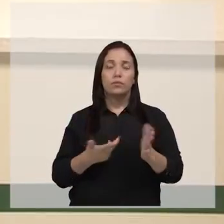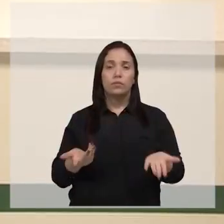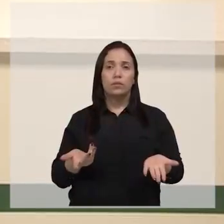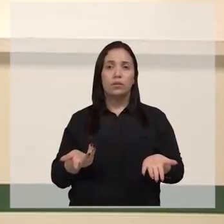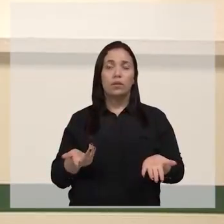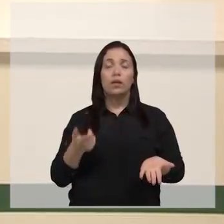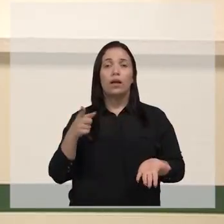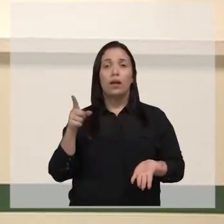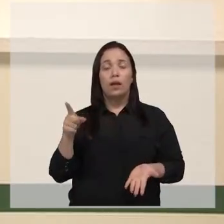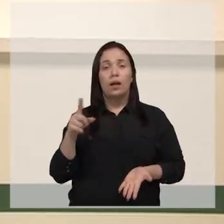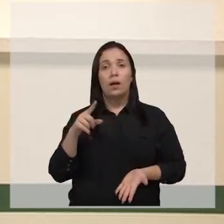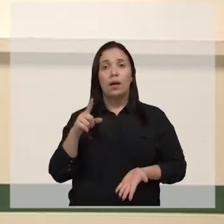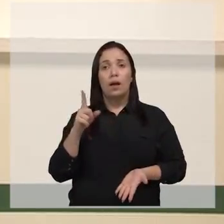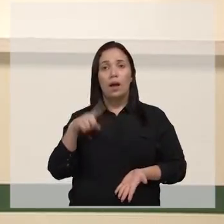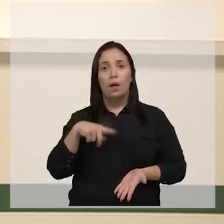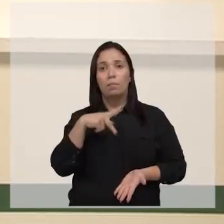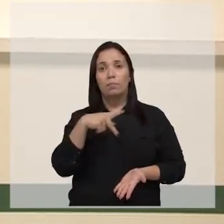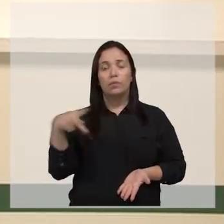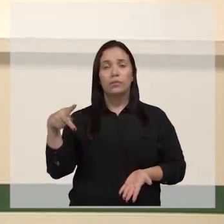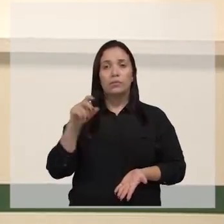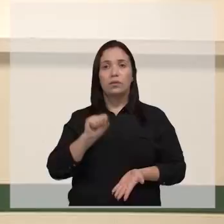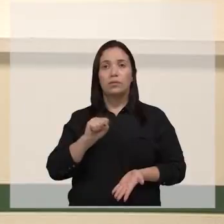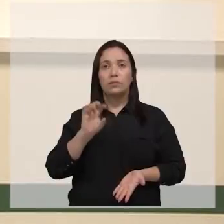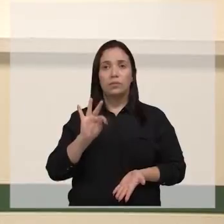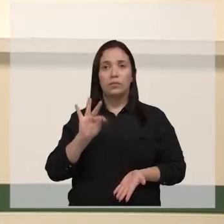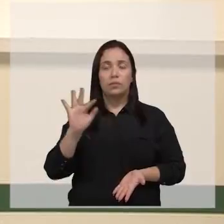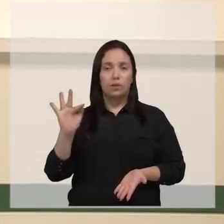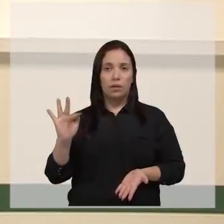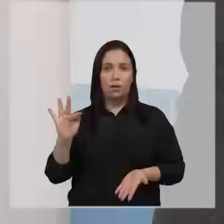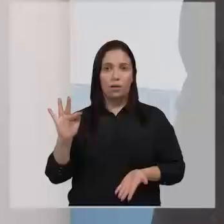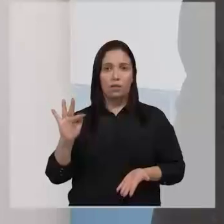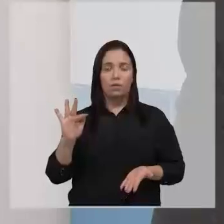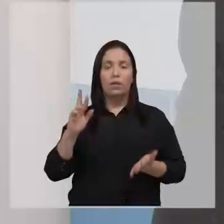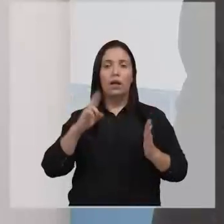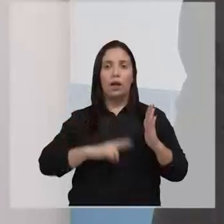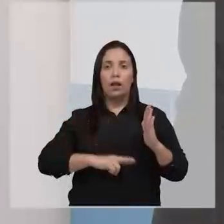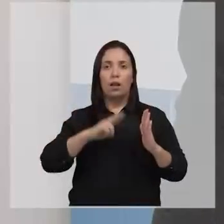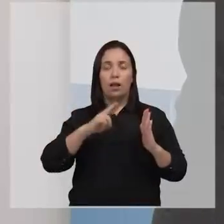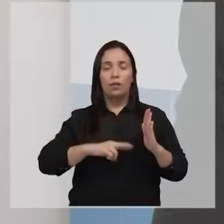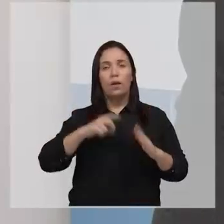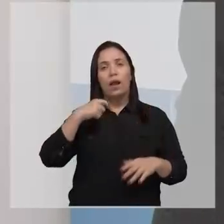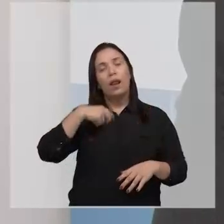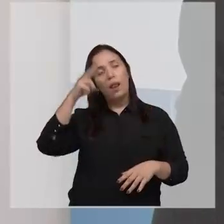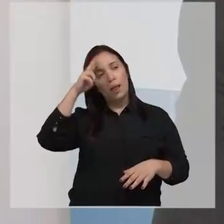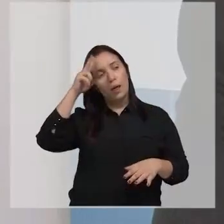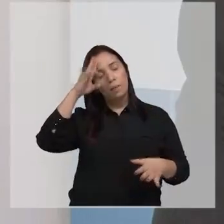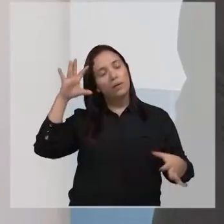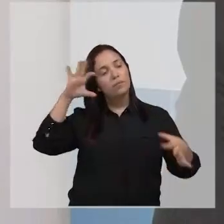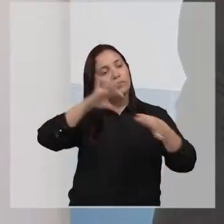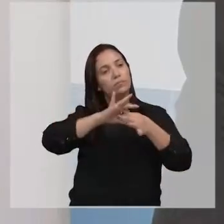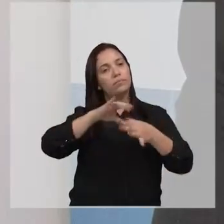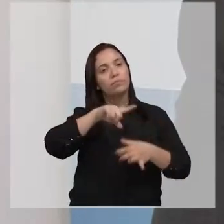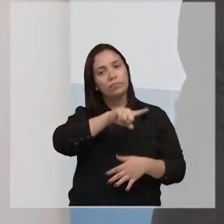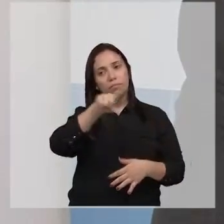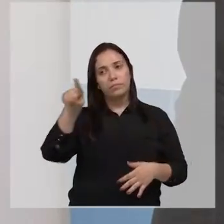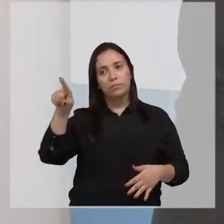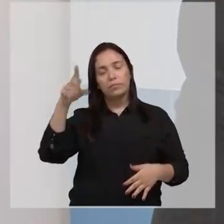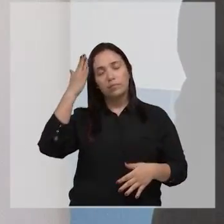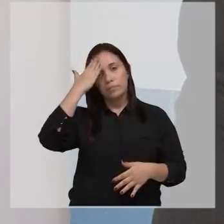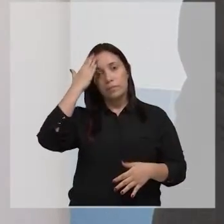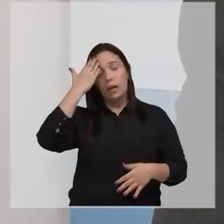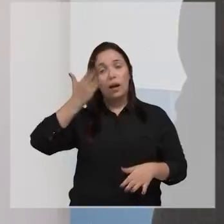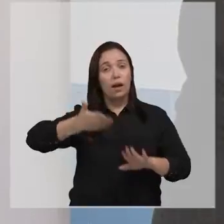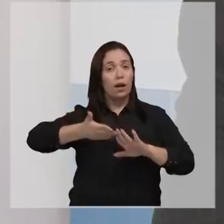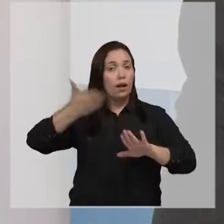do mensalão, né, era o presidente do Supremo Tribunal Federal, Paulo O relator. Só relembrar, refrescar sua memória, na